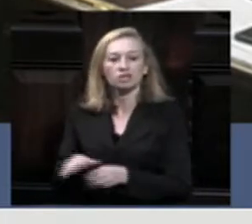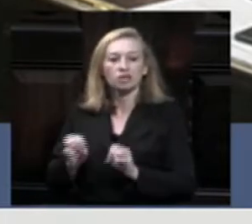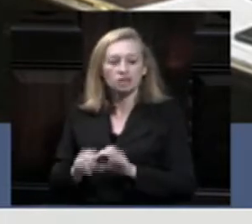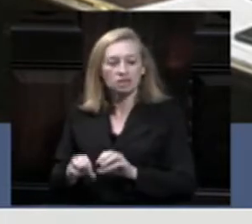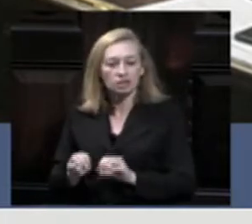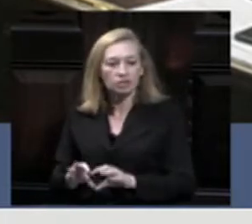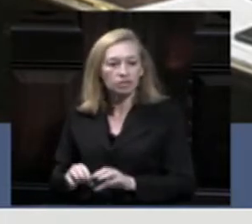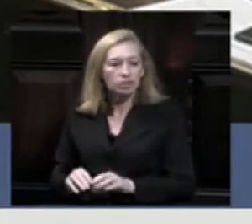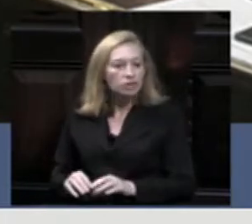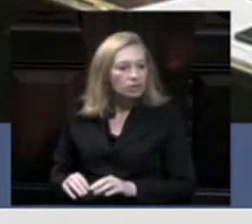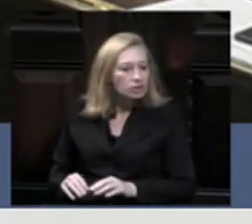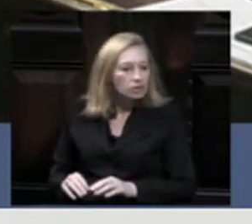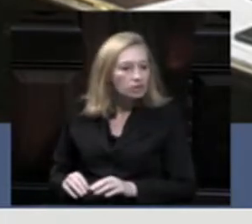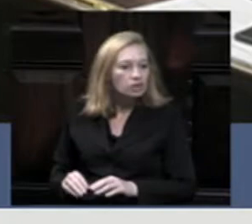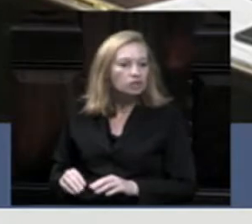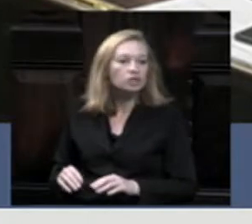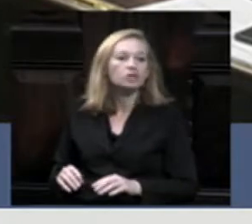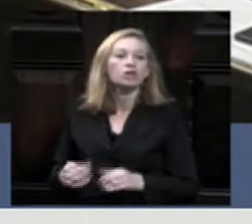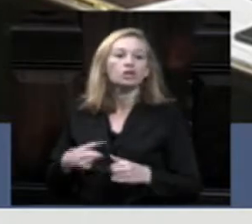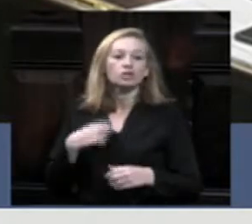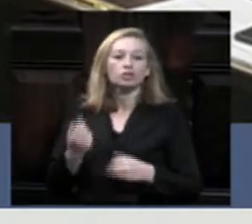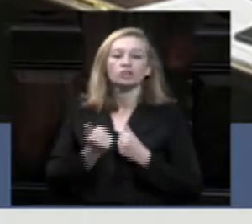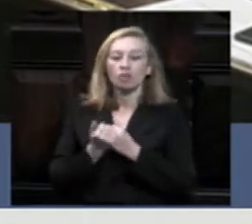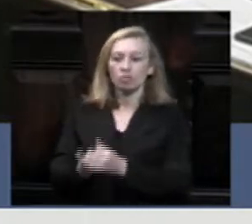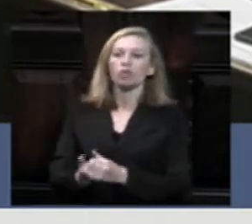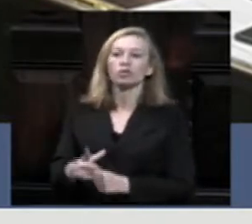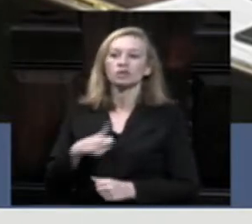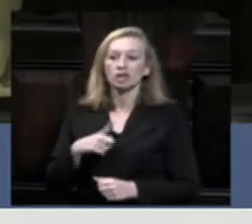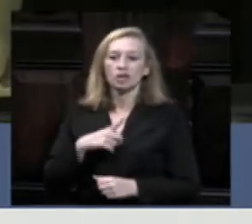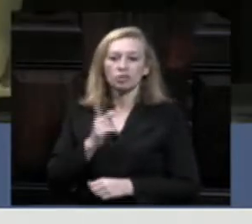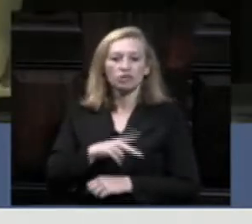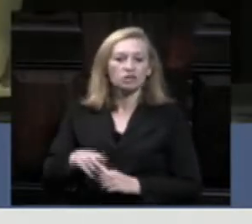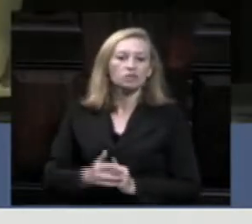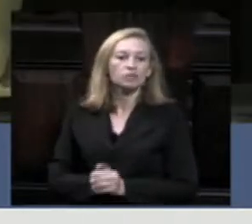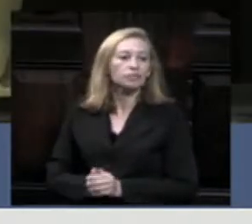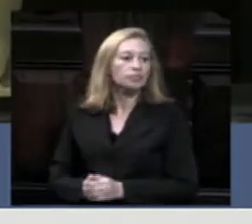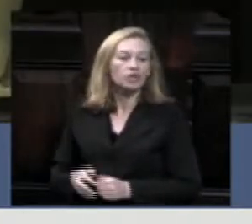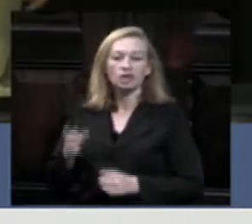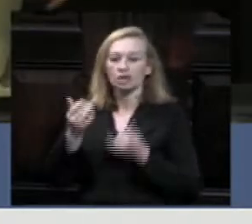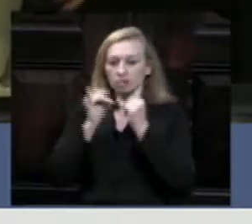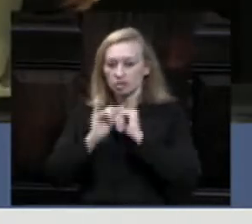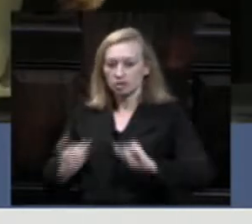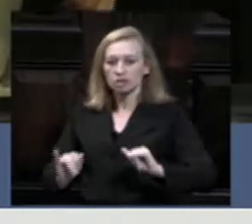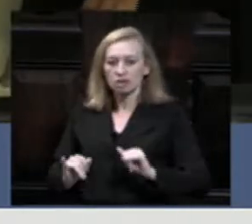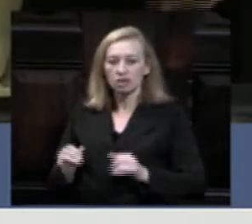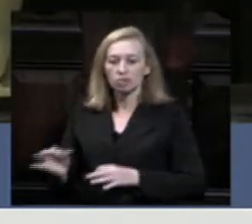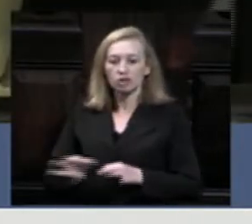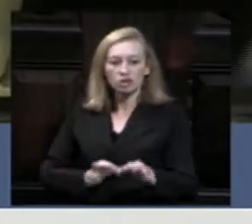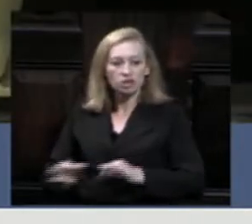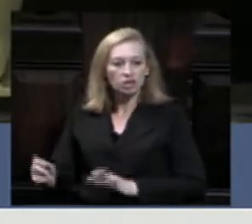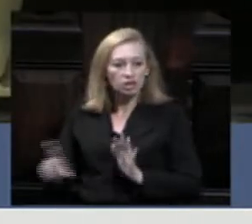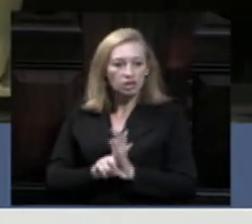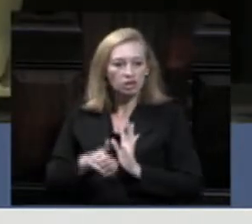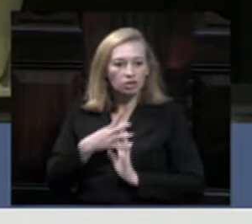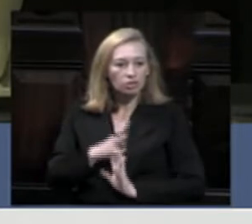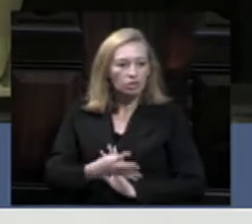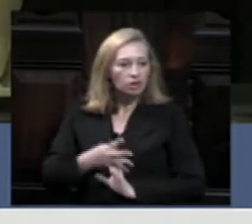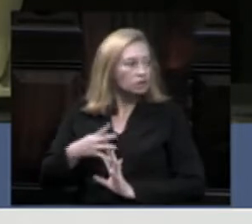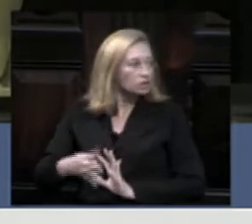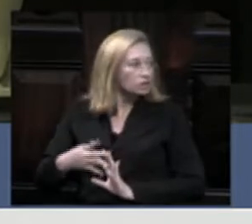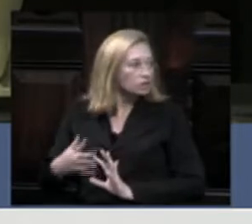qualidade. A professora Malvina tem todo o nosso apoio. Anuncio. Projeto de Lei 2735/2014, de autoria da